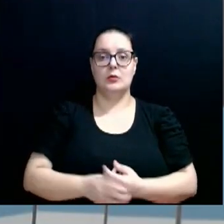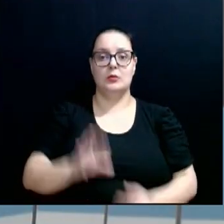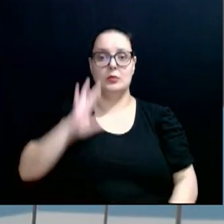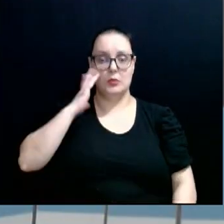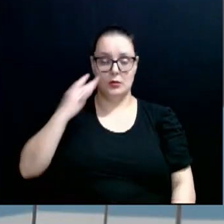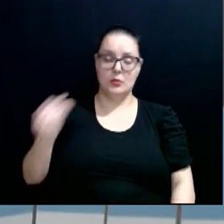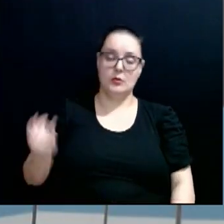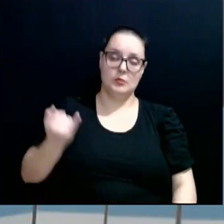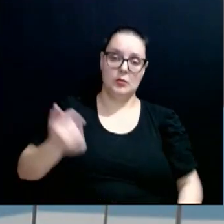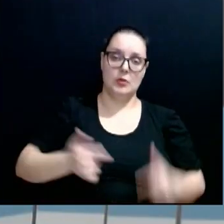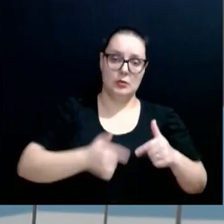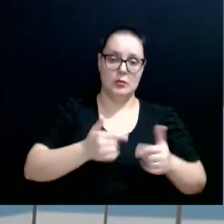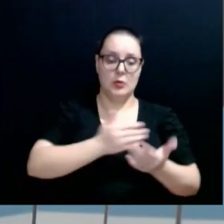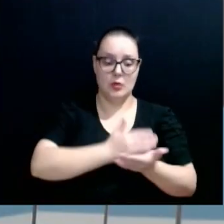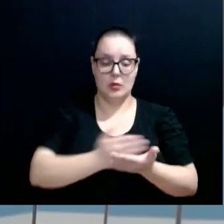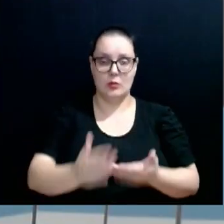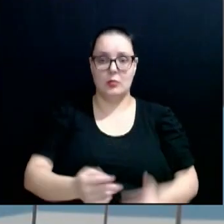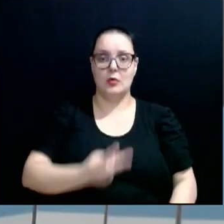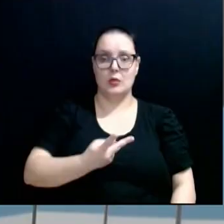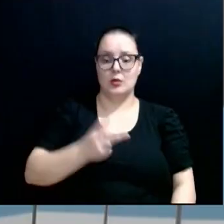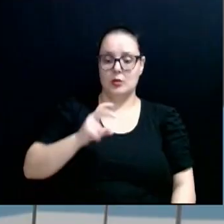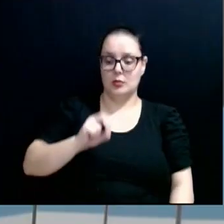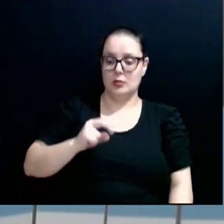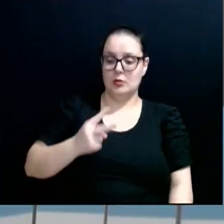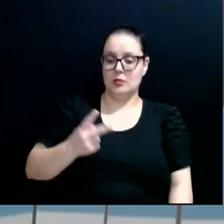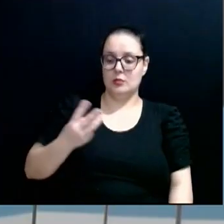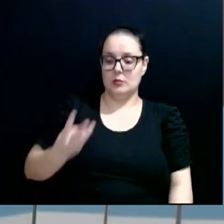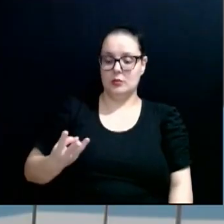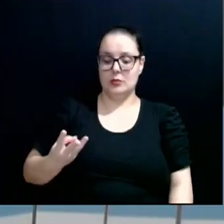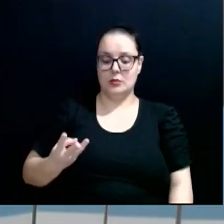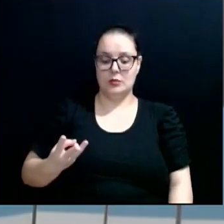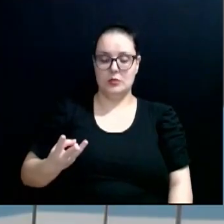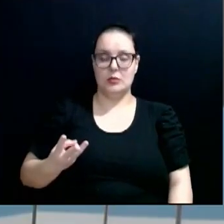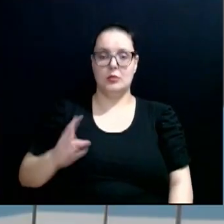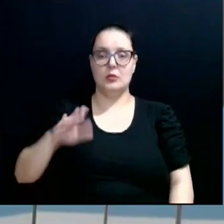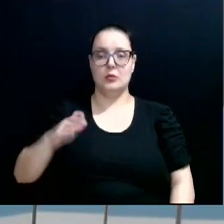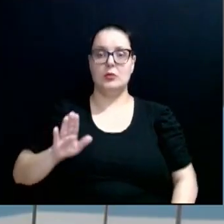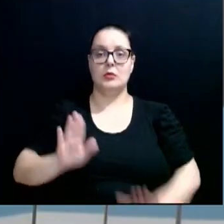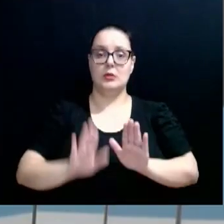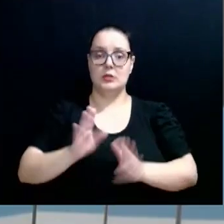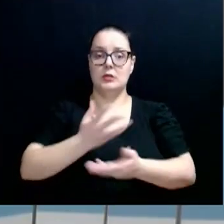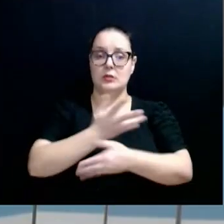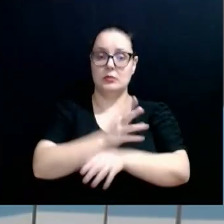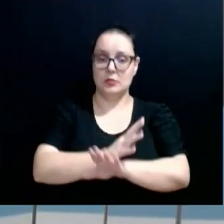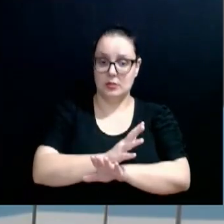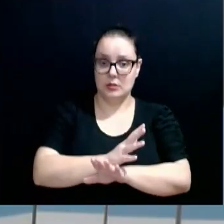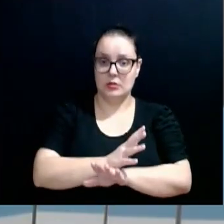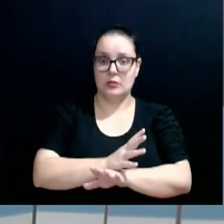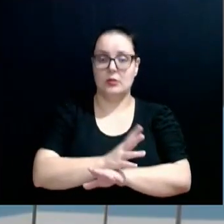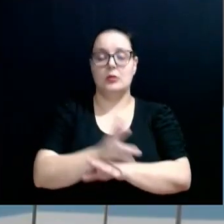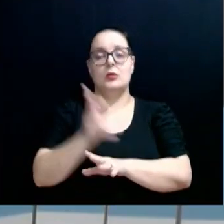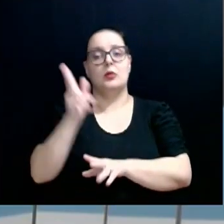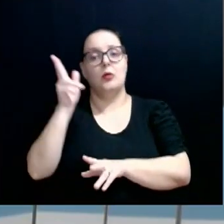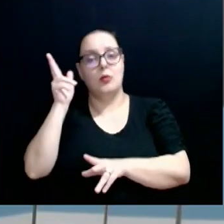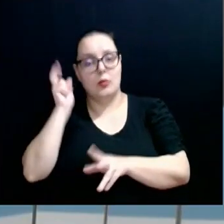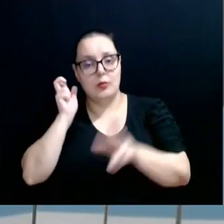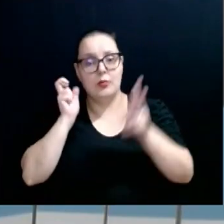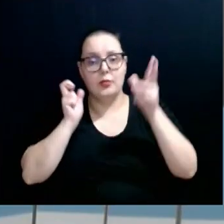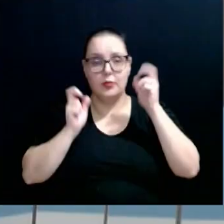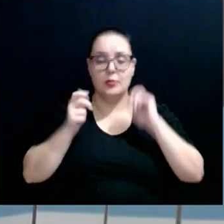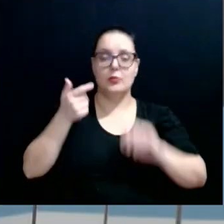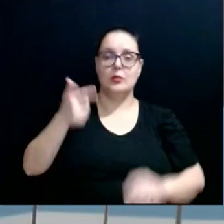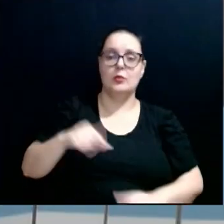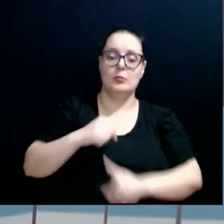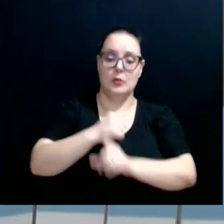lá em 2023, quando a licitação foi deserta, ouvimos mais uma vez, né, a sociedade, fizemos